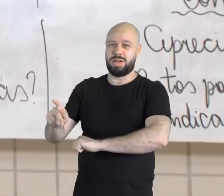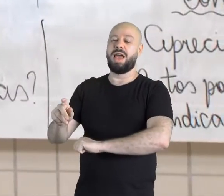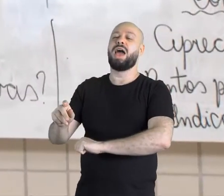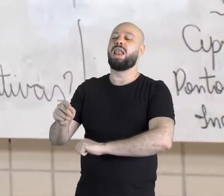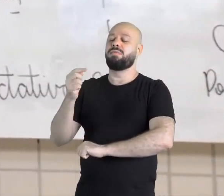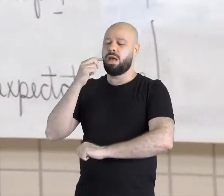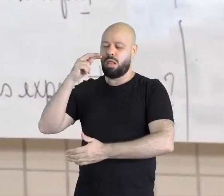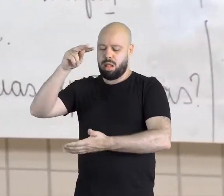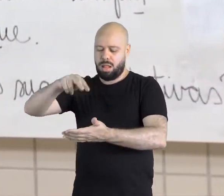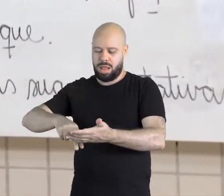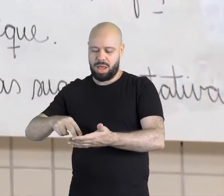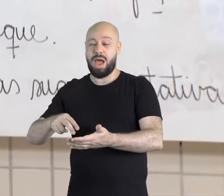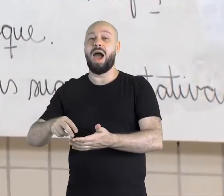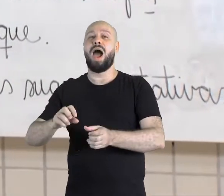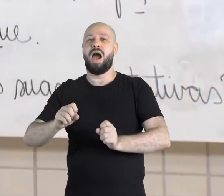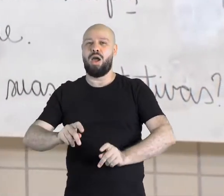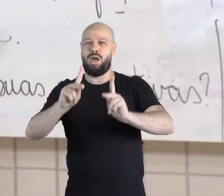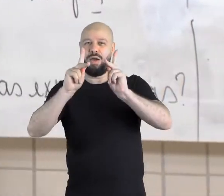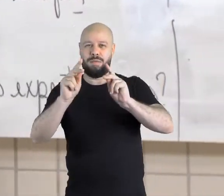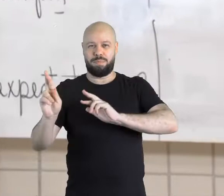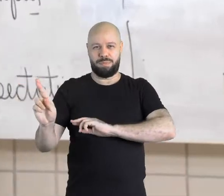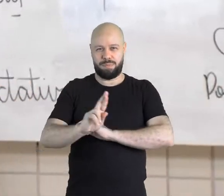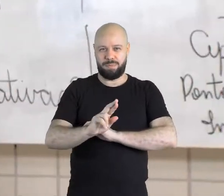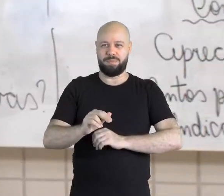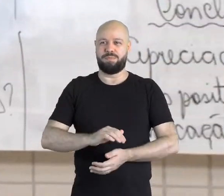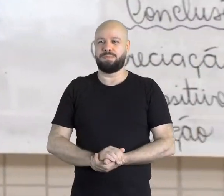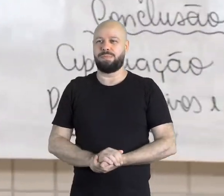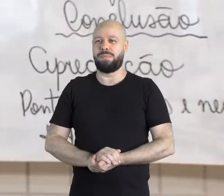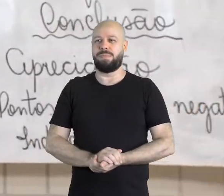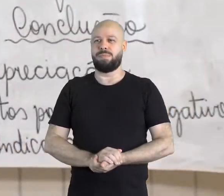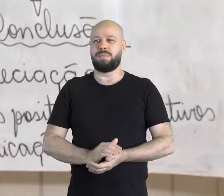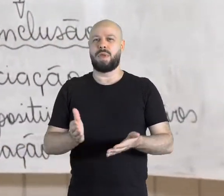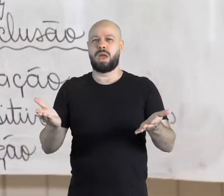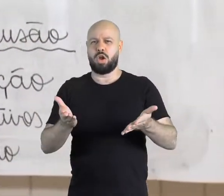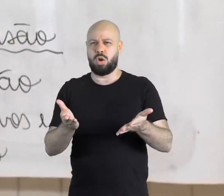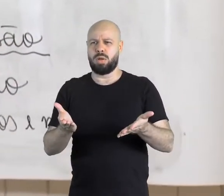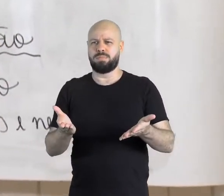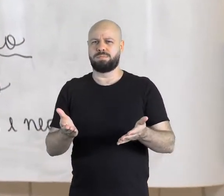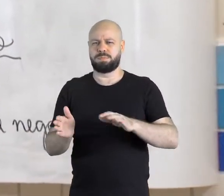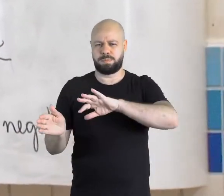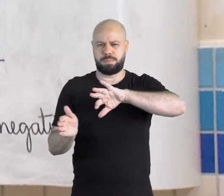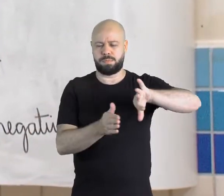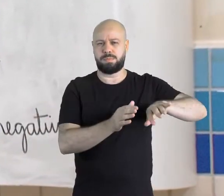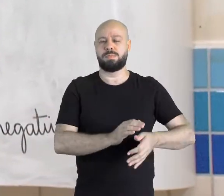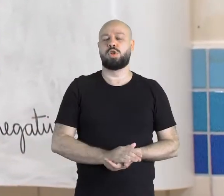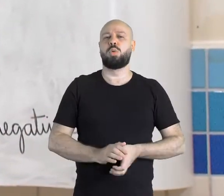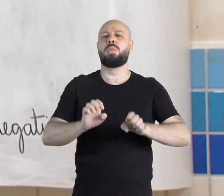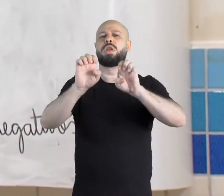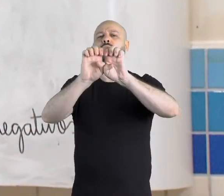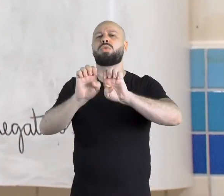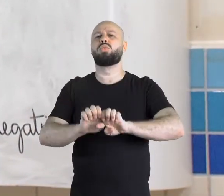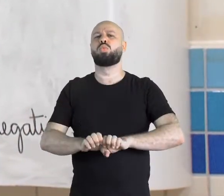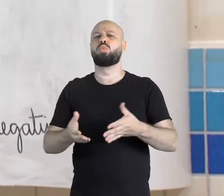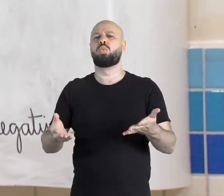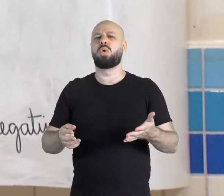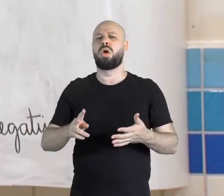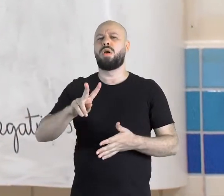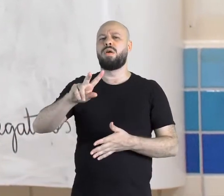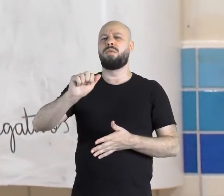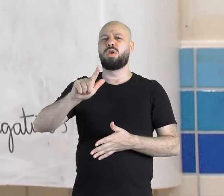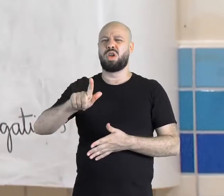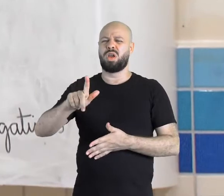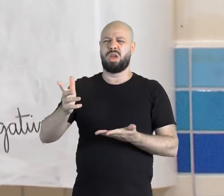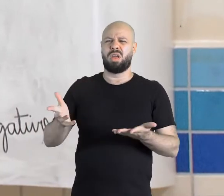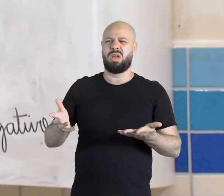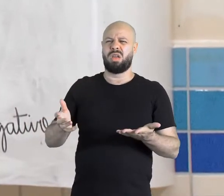ok. Então, gente, eu quero que vocês venham aqui comigo para eu falar sobre a estrutura. Como é que eu vou estruturar esse